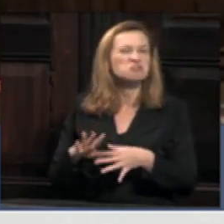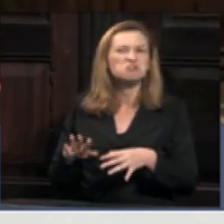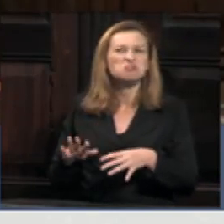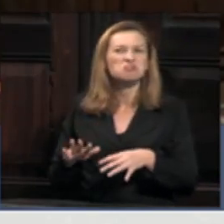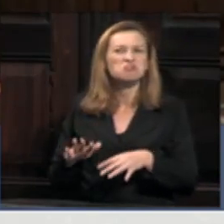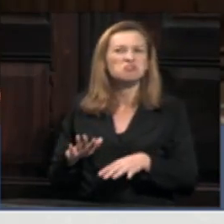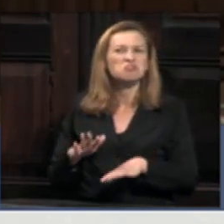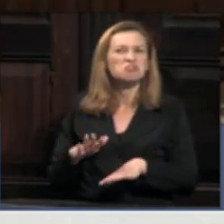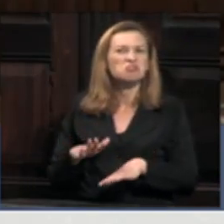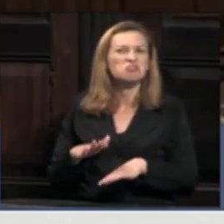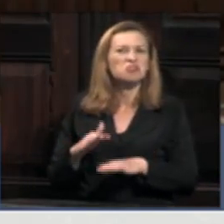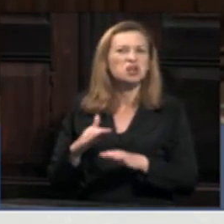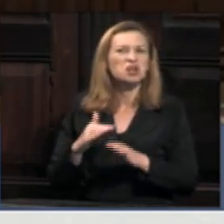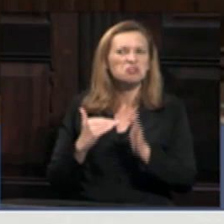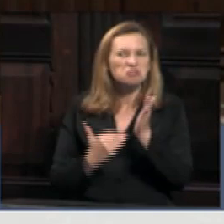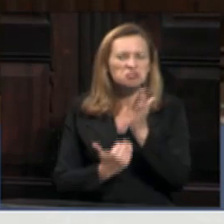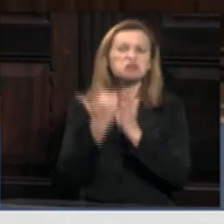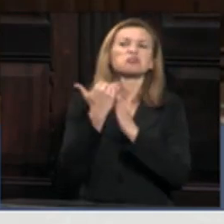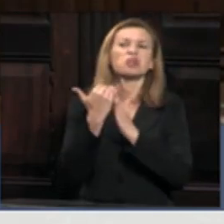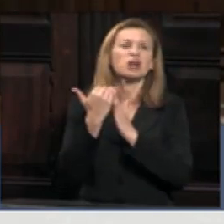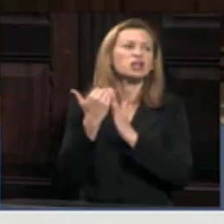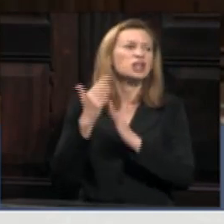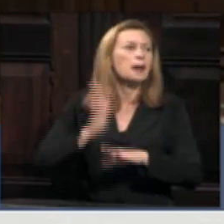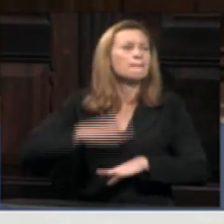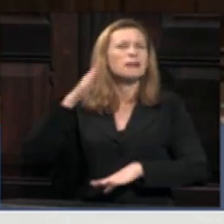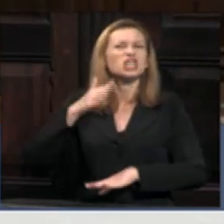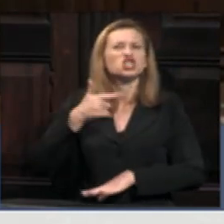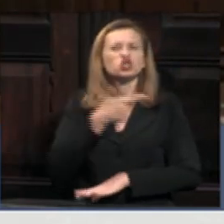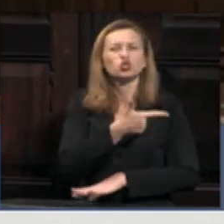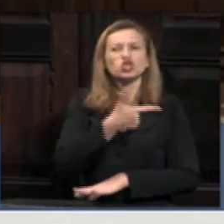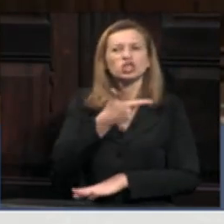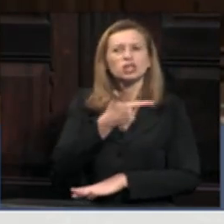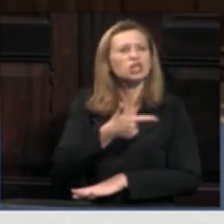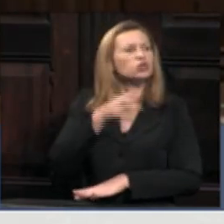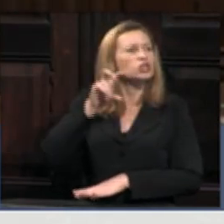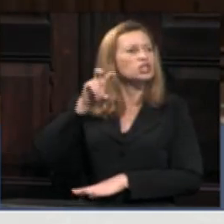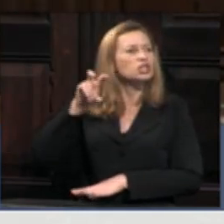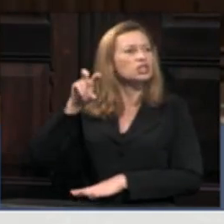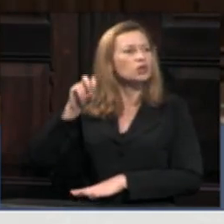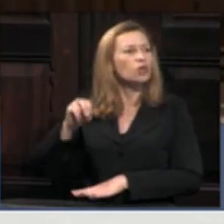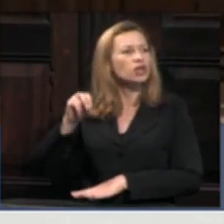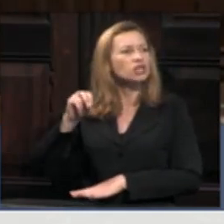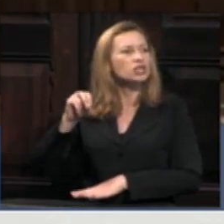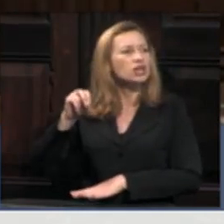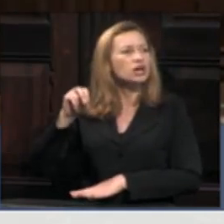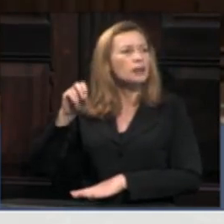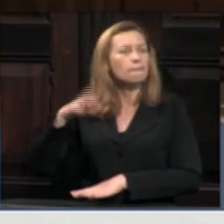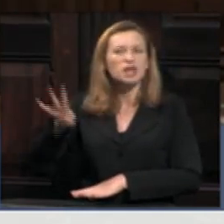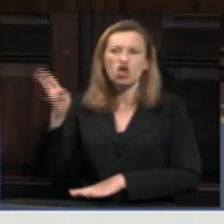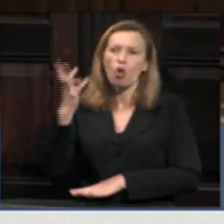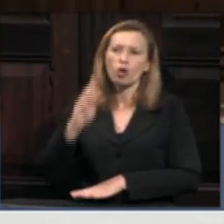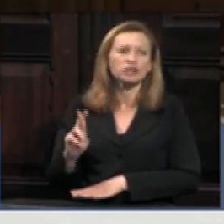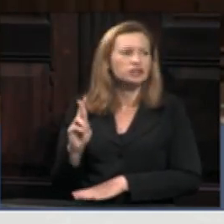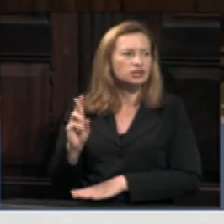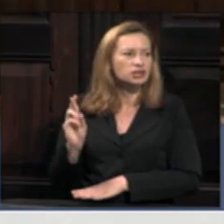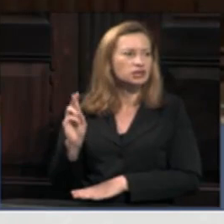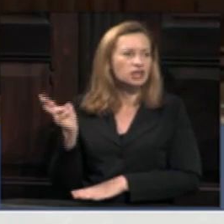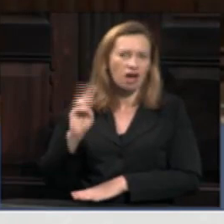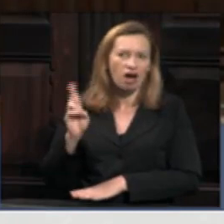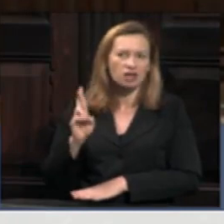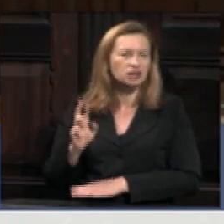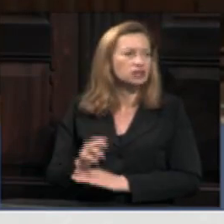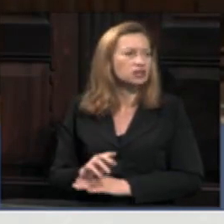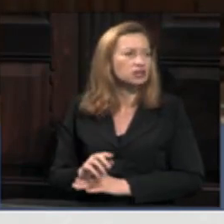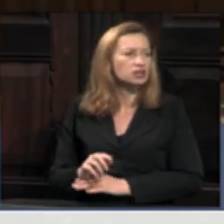e é difícil estimar esse número, mais de 250 bilhões de reais.